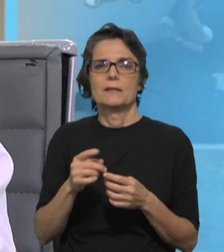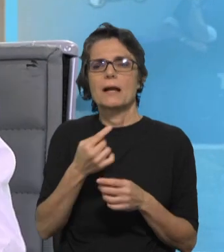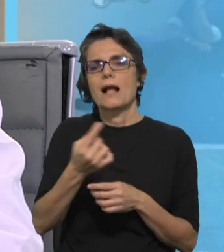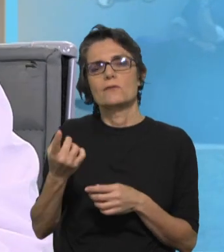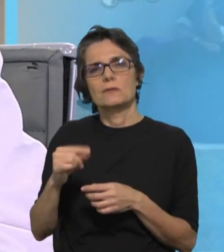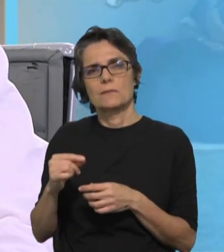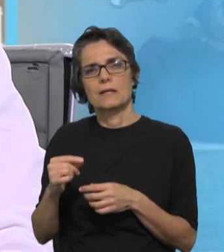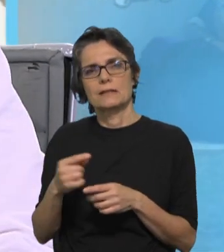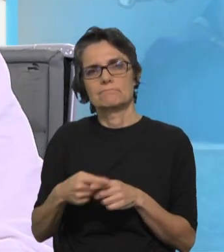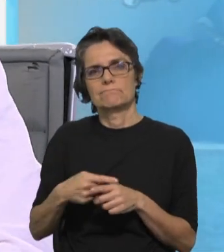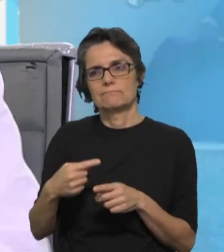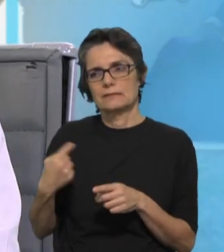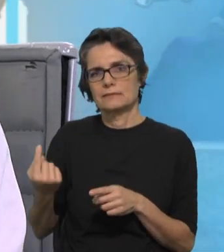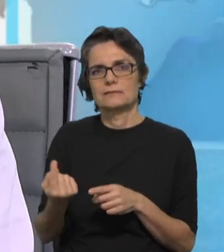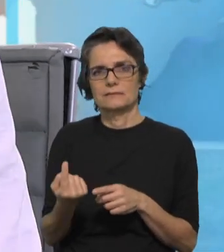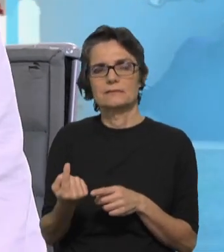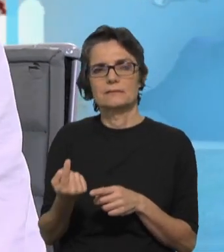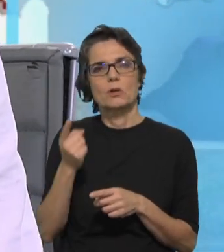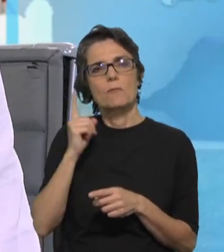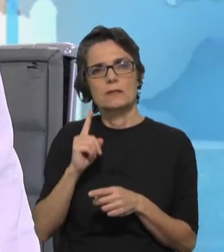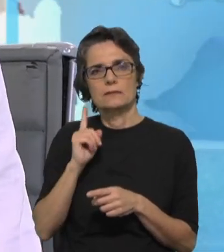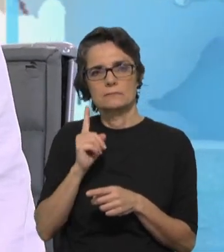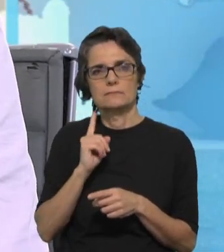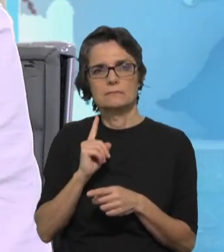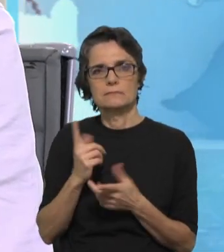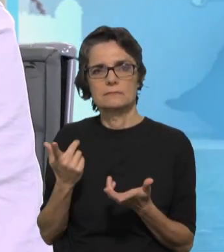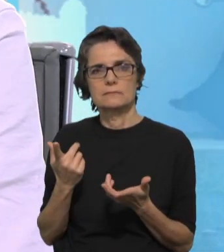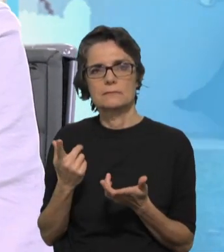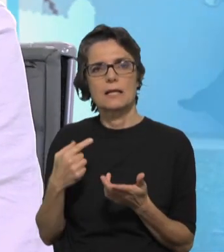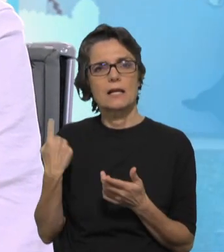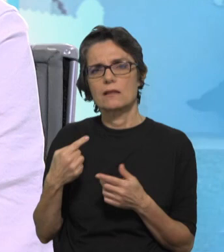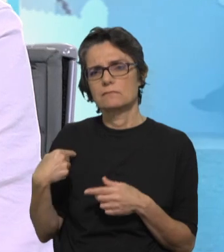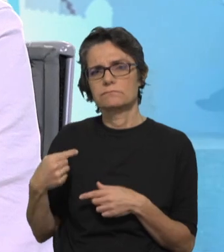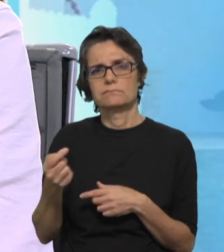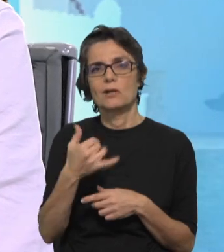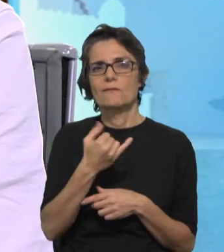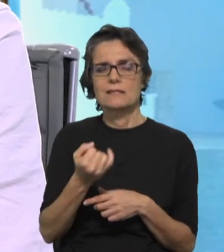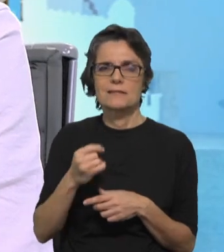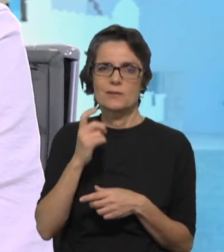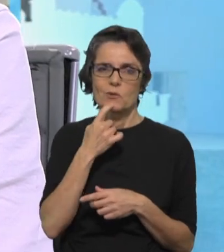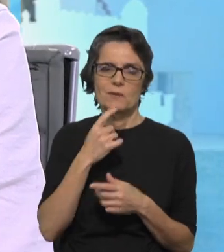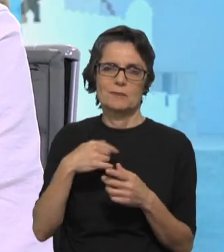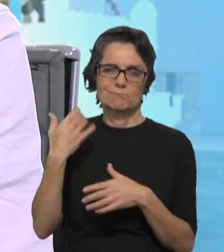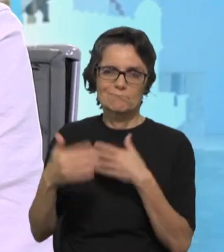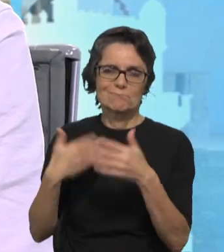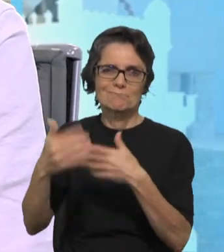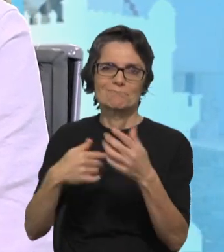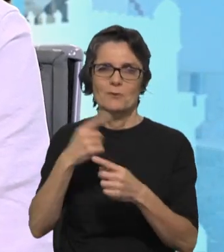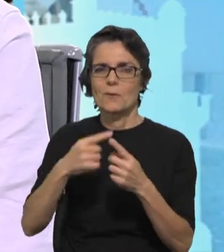também tem aqui algum interesse, é uma data de facto muito importante, assim, e todos os 25 de Abril, acho que de alguma forma também